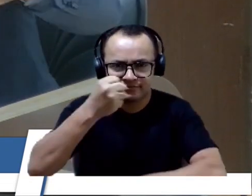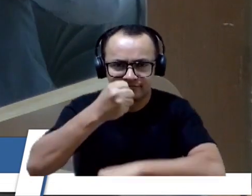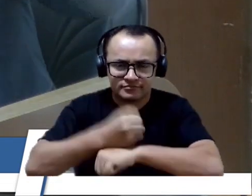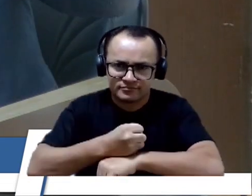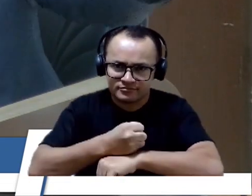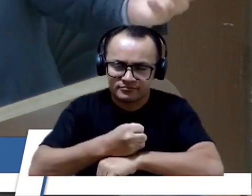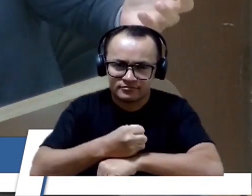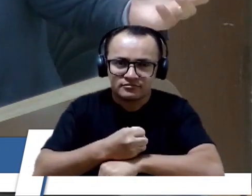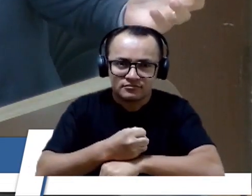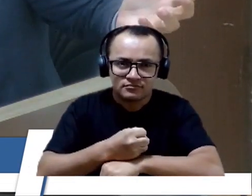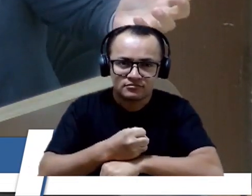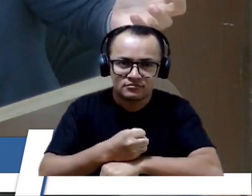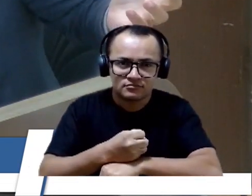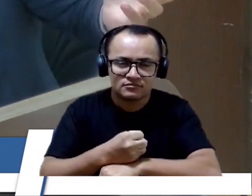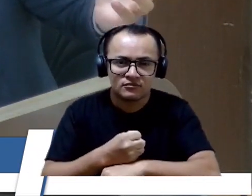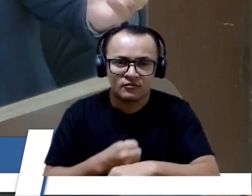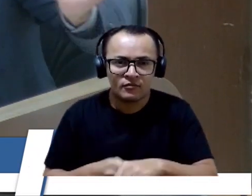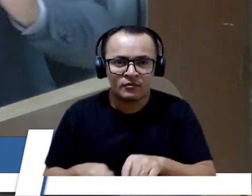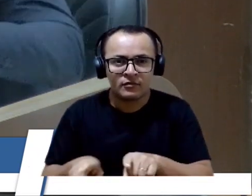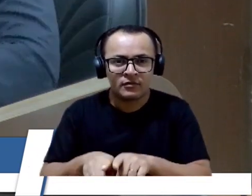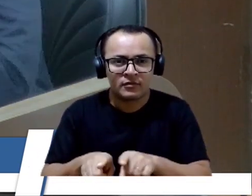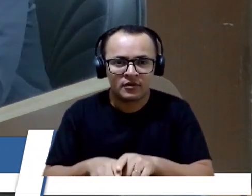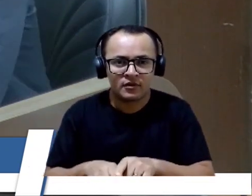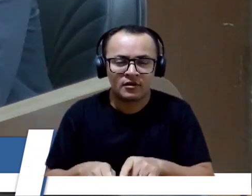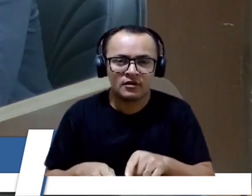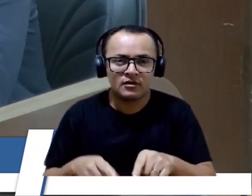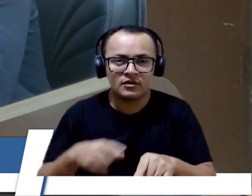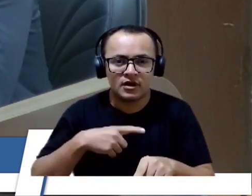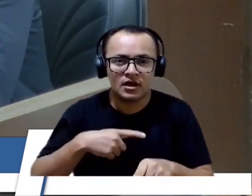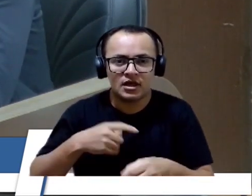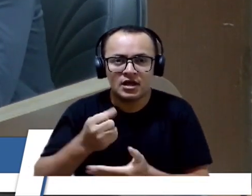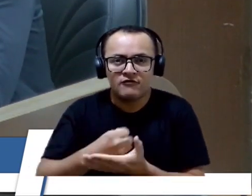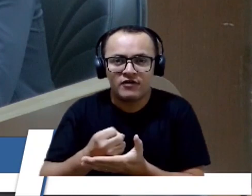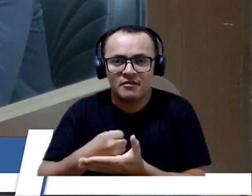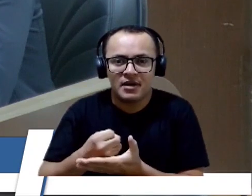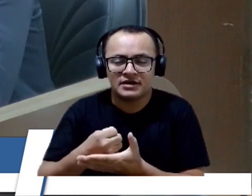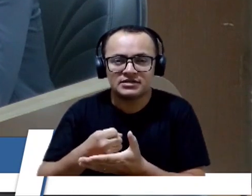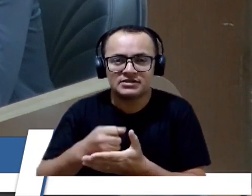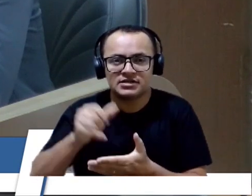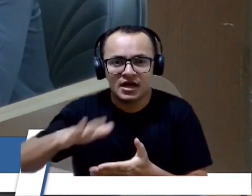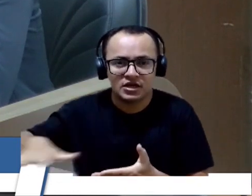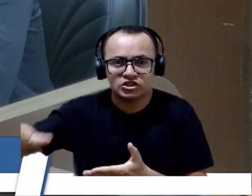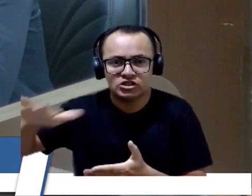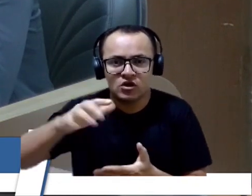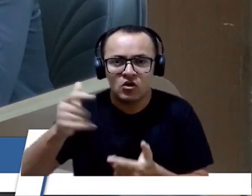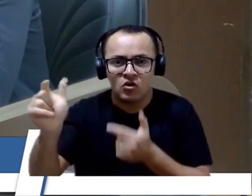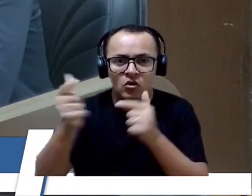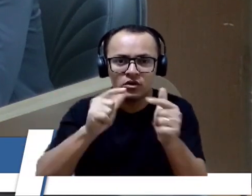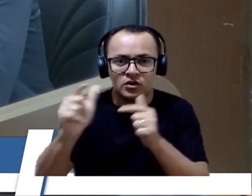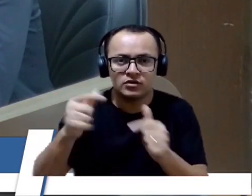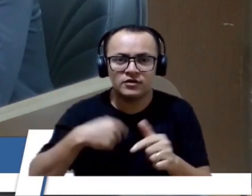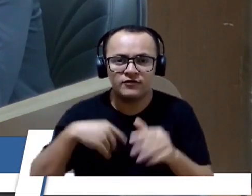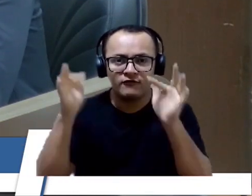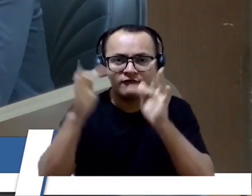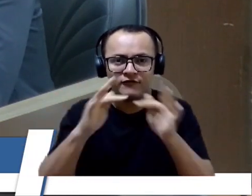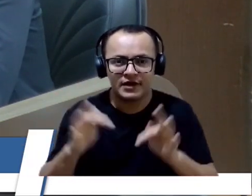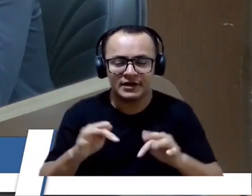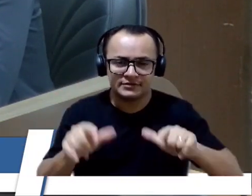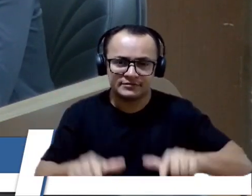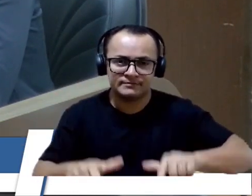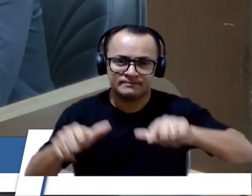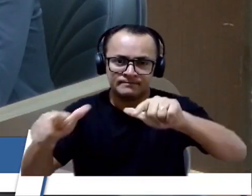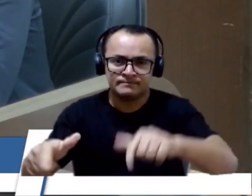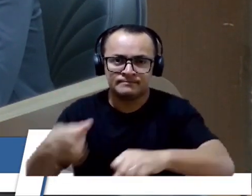40 atendendo também a região. Então eu fico muito feliz de poder dar esse título de cidadão francano para